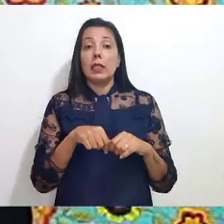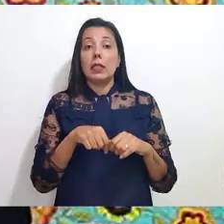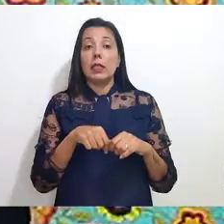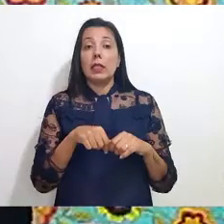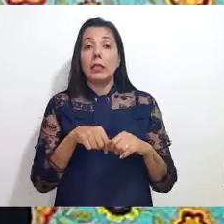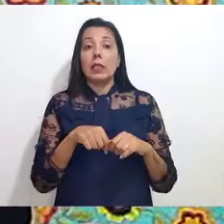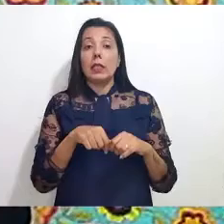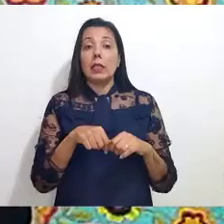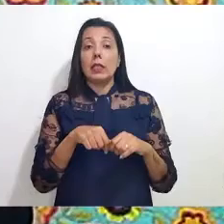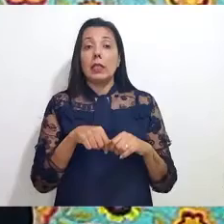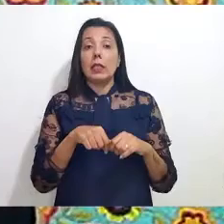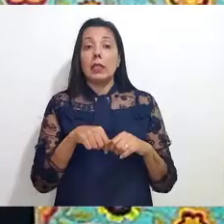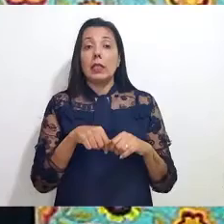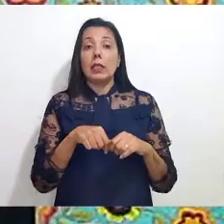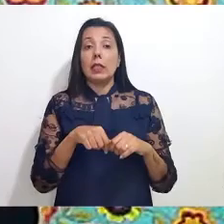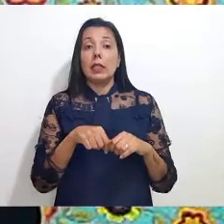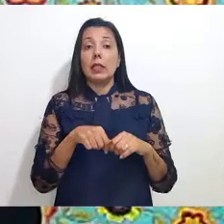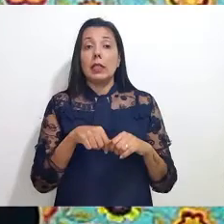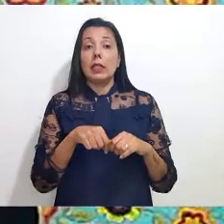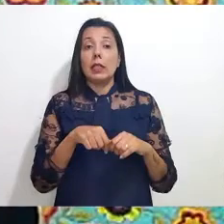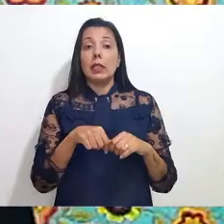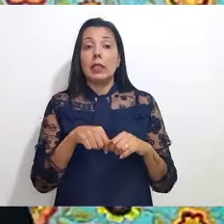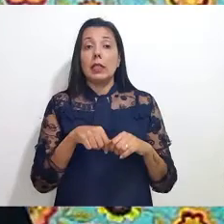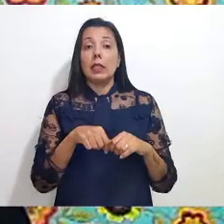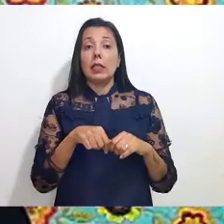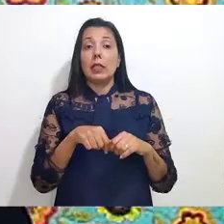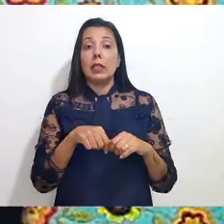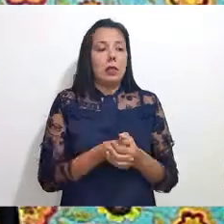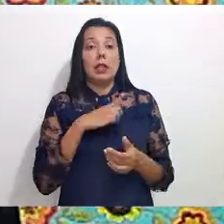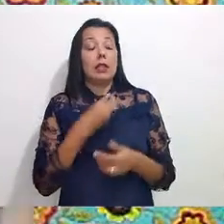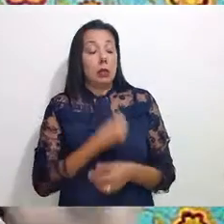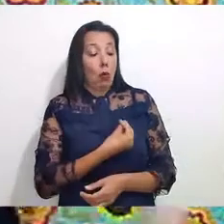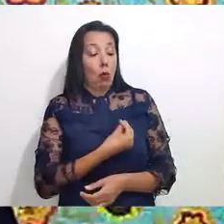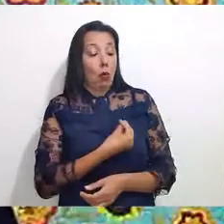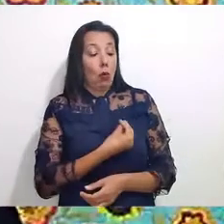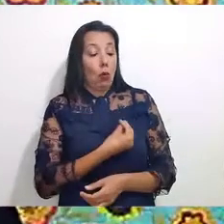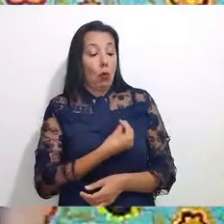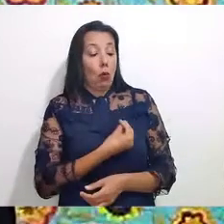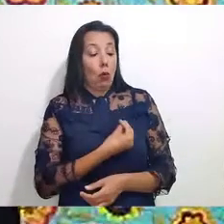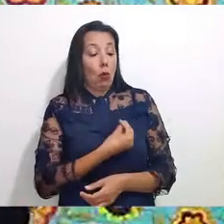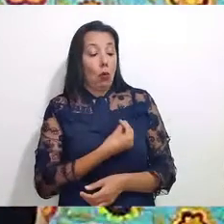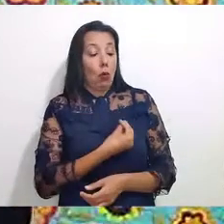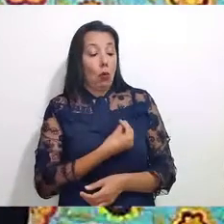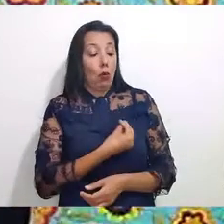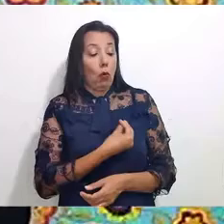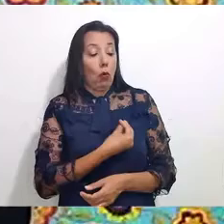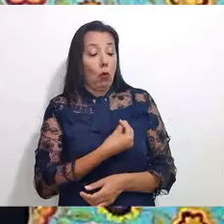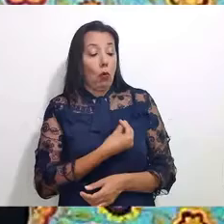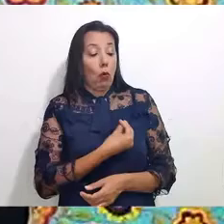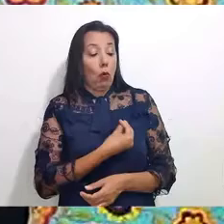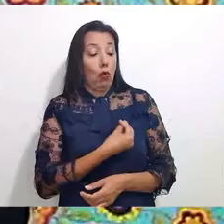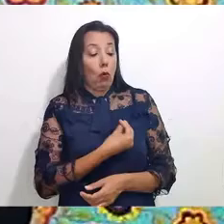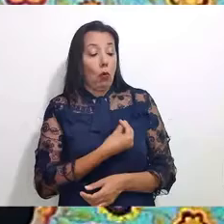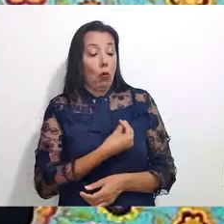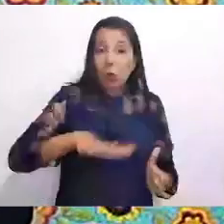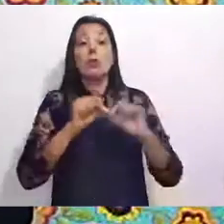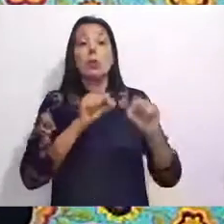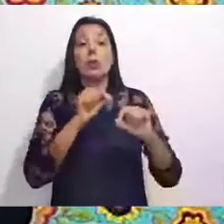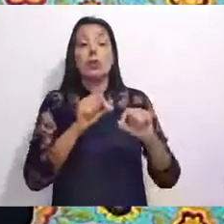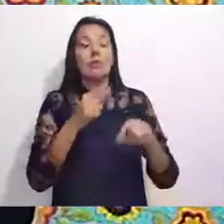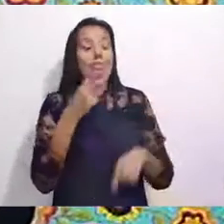a escola ainda é o ambiente aonde se observam mais essas violações. Por